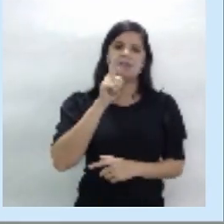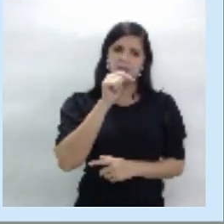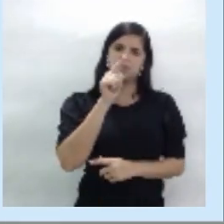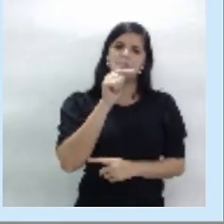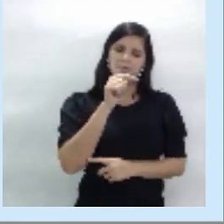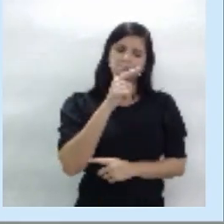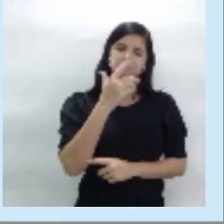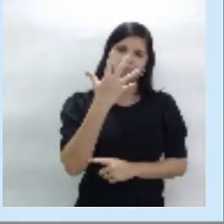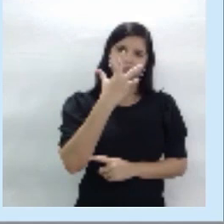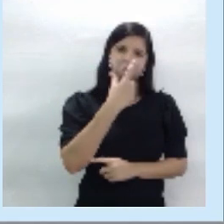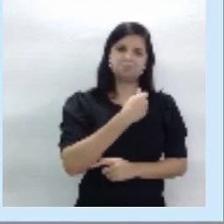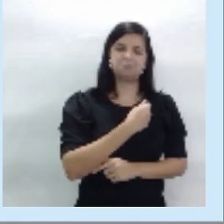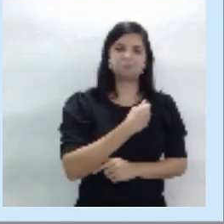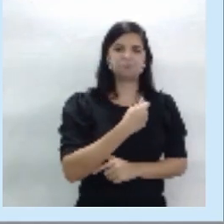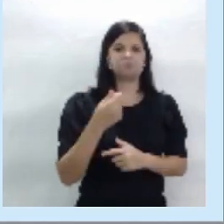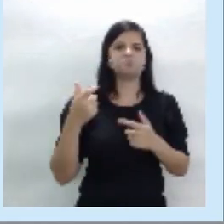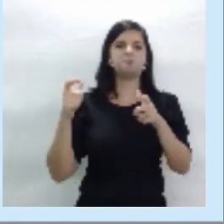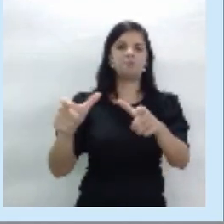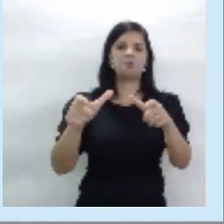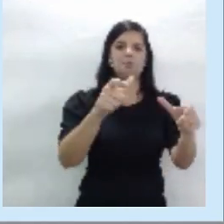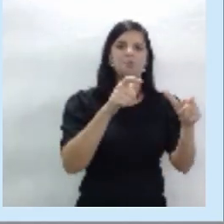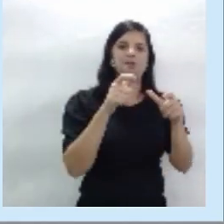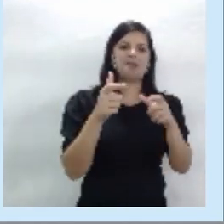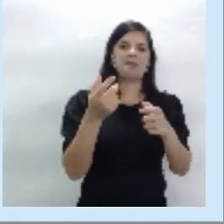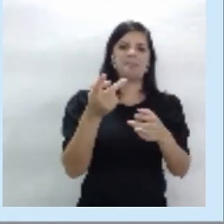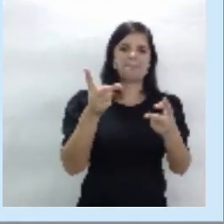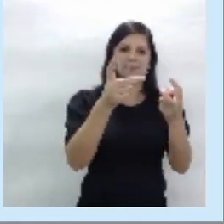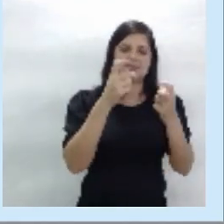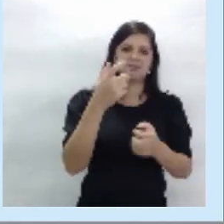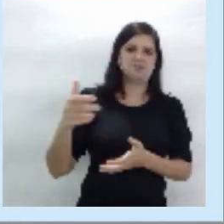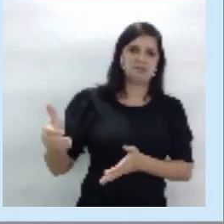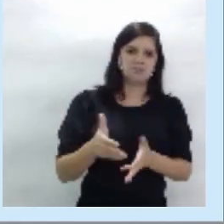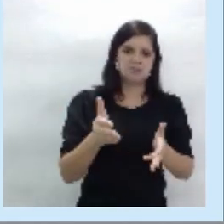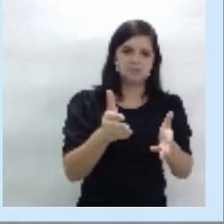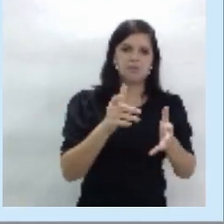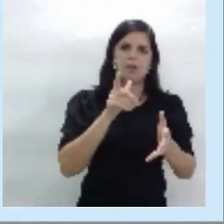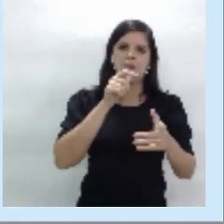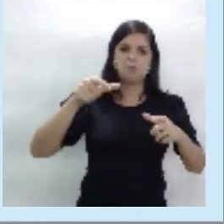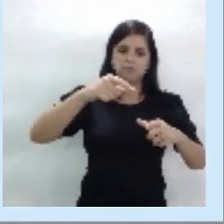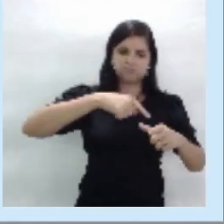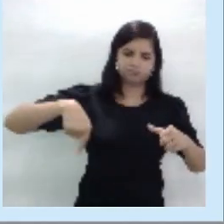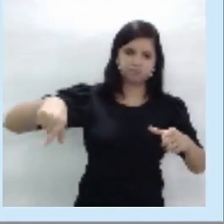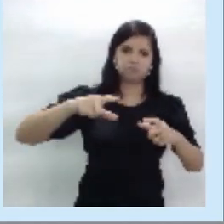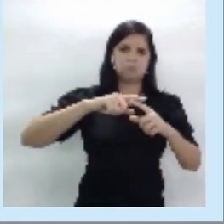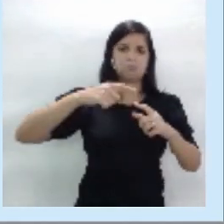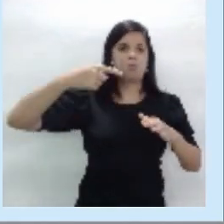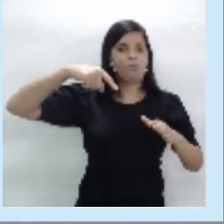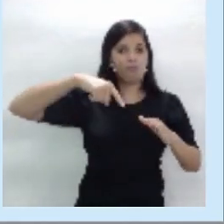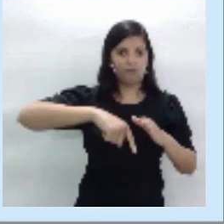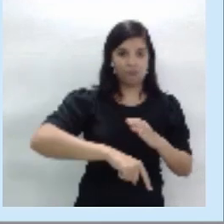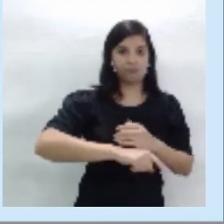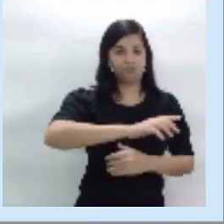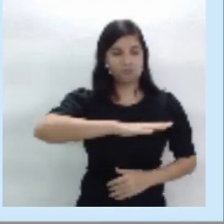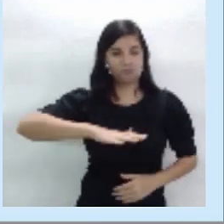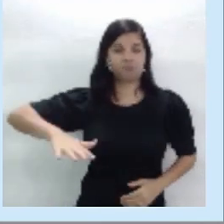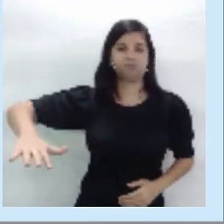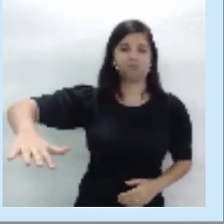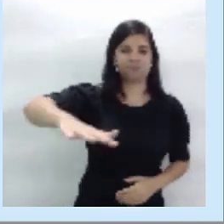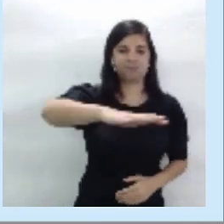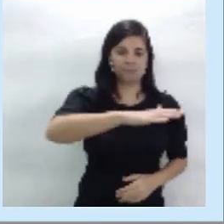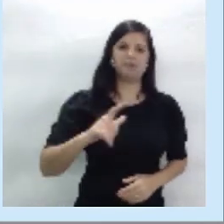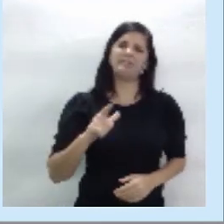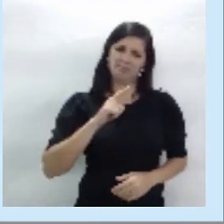mesmo. Esses ambientes que a gente observa na paisagem, rios, lagos, oceanos, tá? Todos eles têm água, tá? Mas